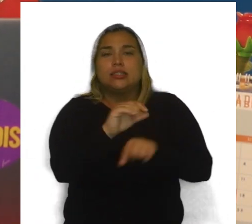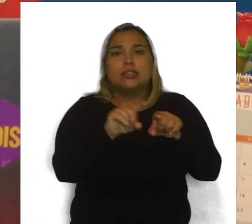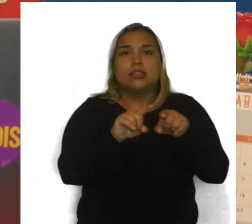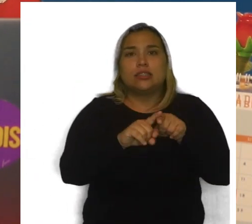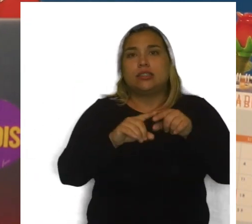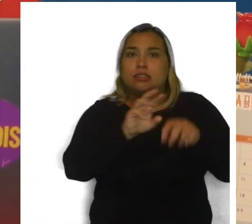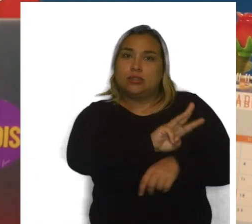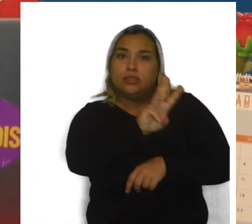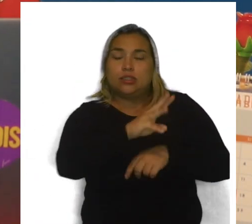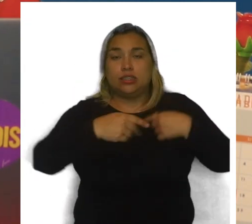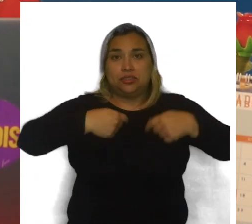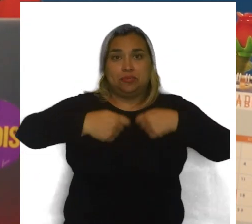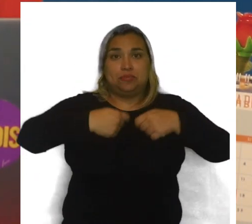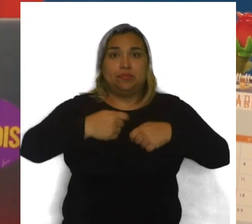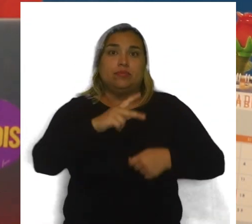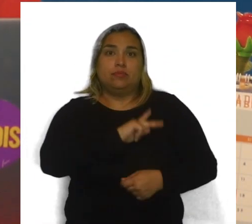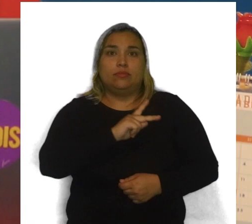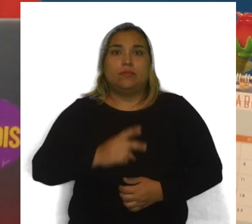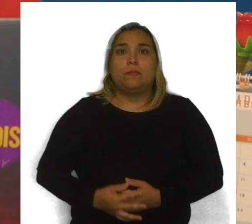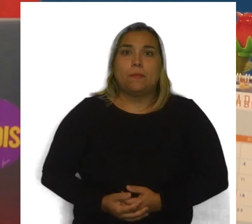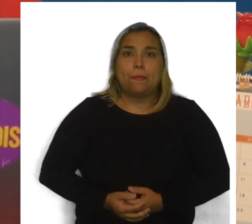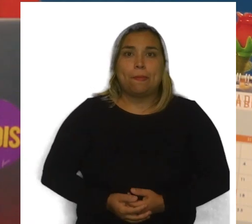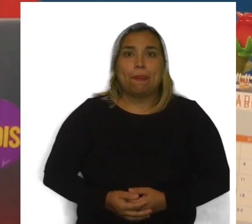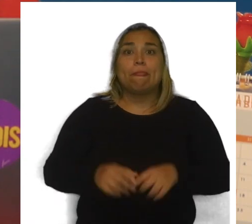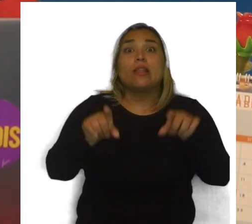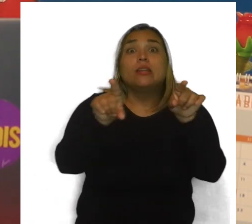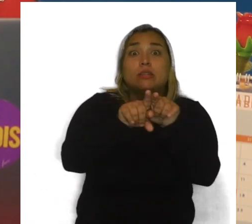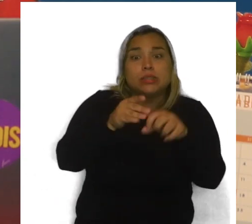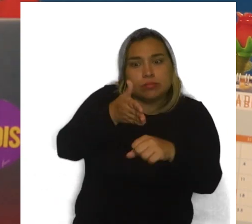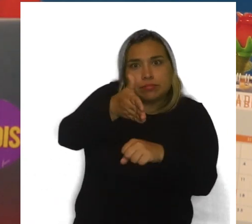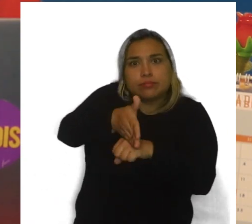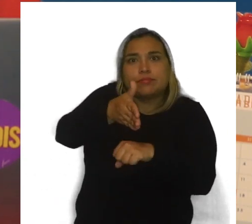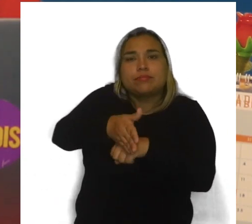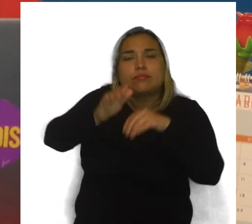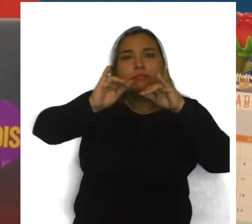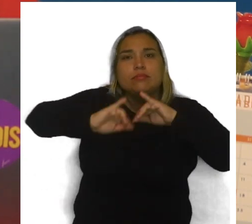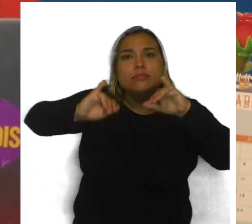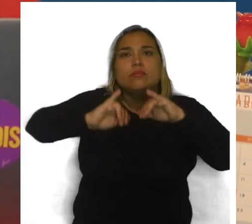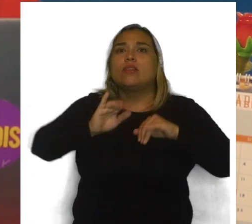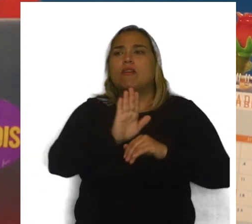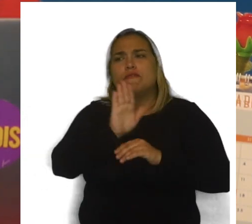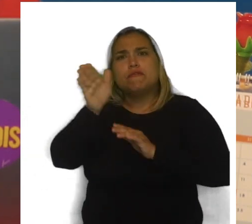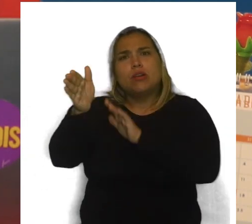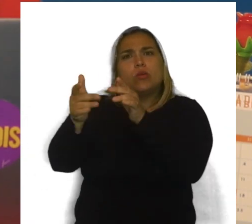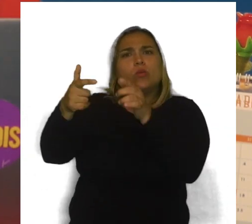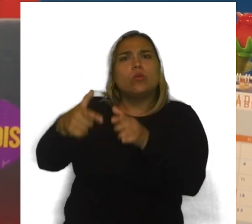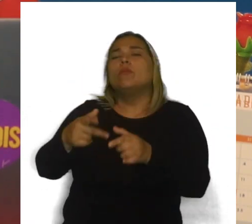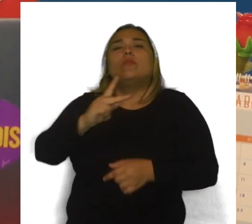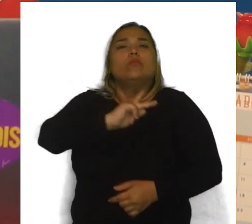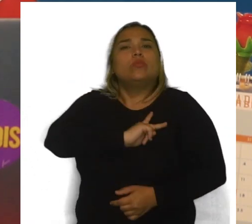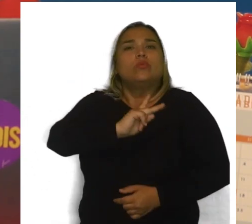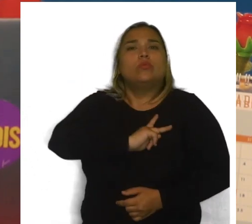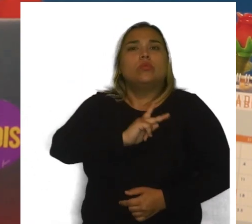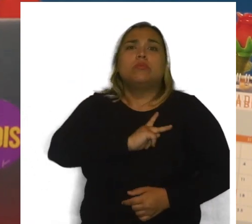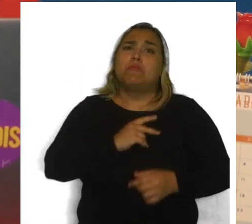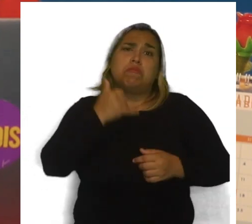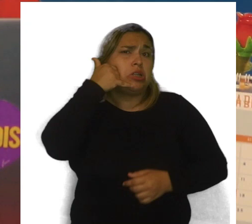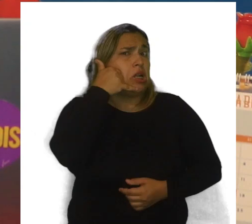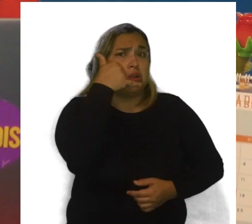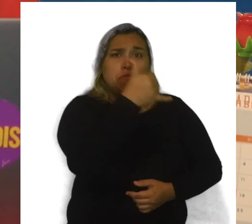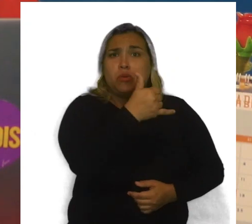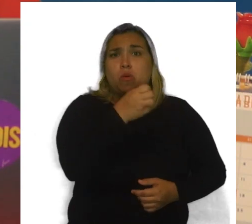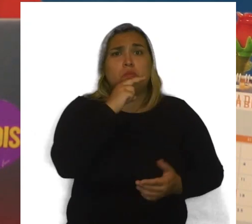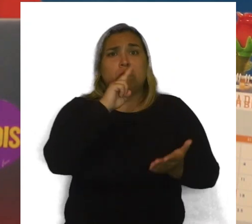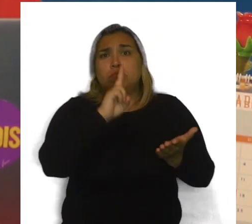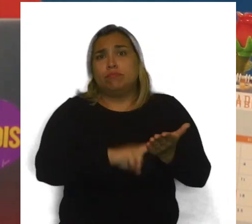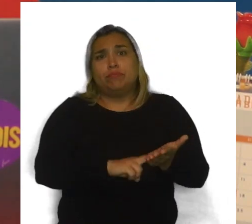relacionados à administração pública. Também dá para ter acesso aos dados indo até as repartições públicas, por telefone ou por